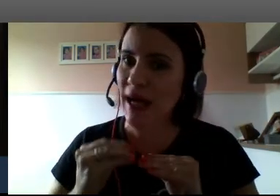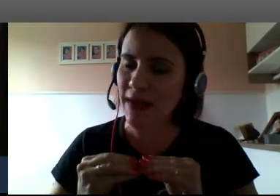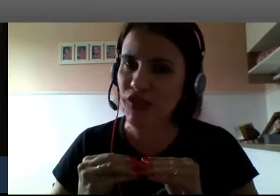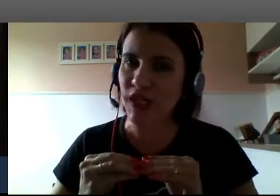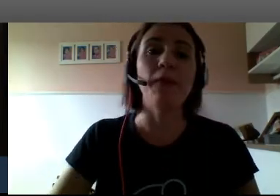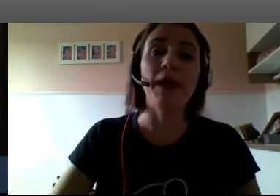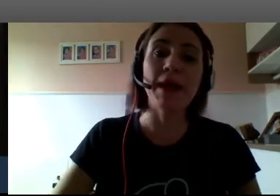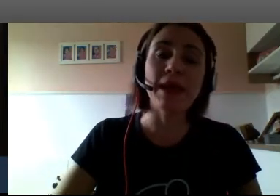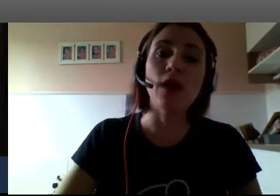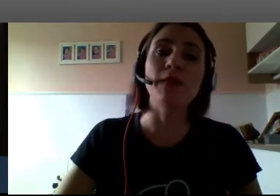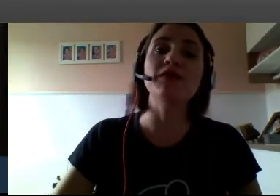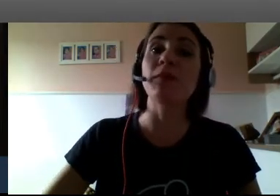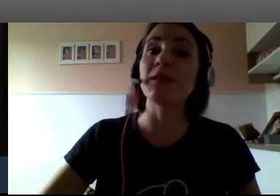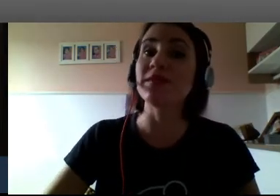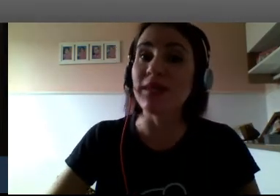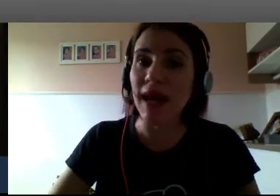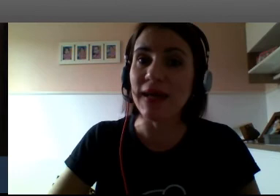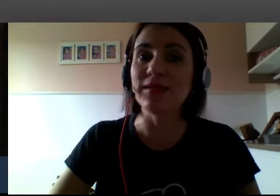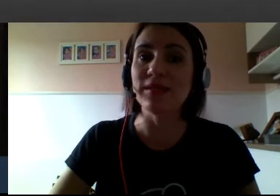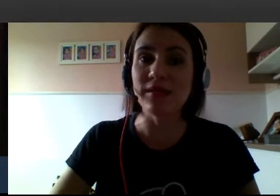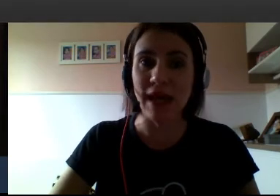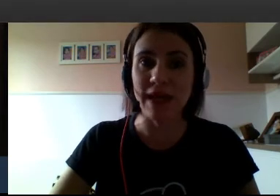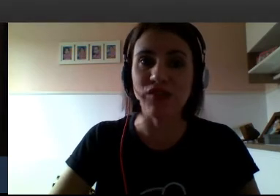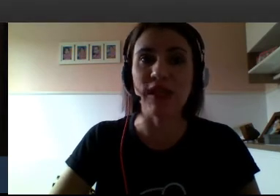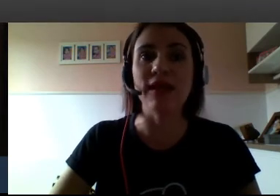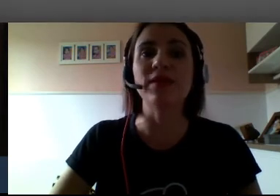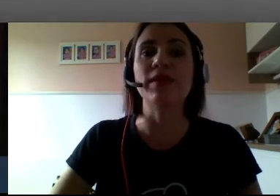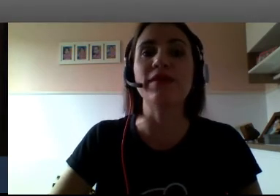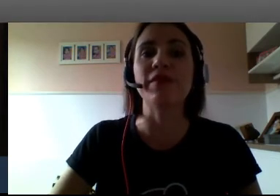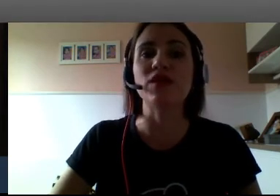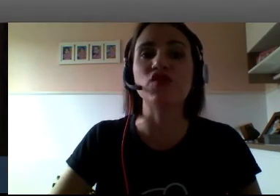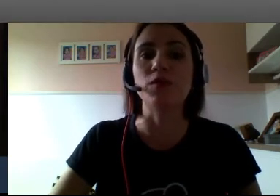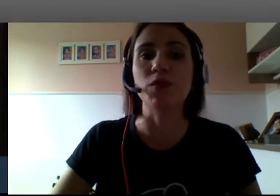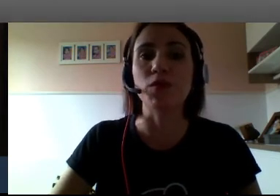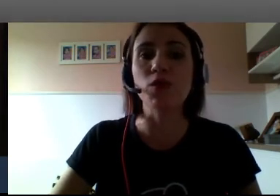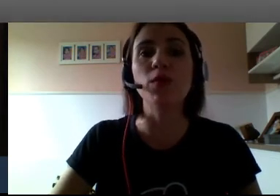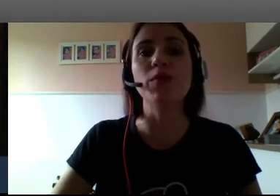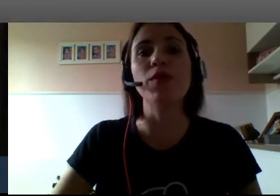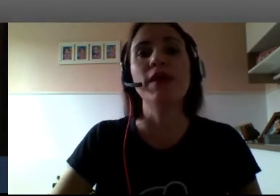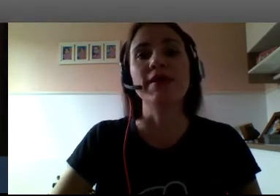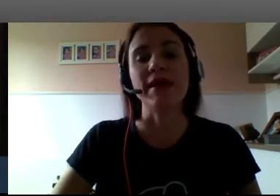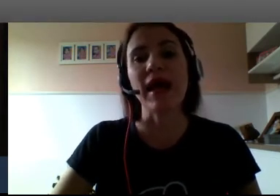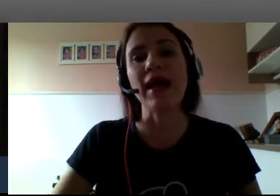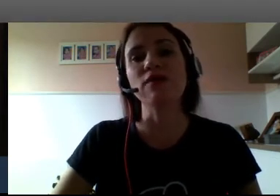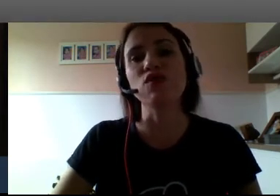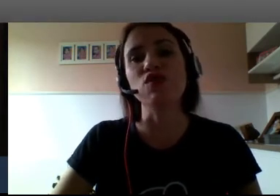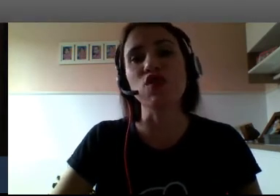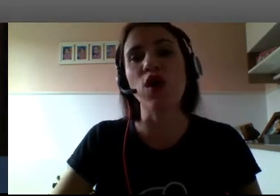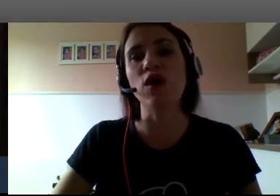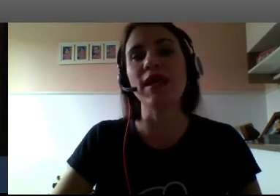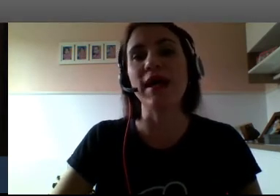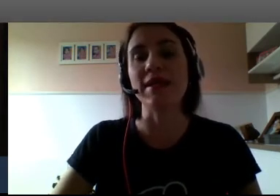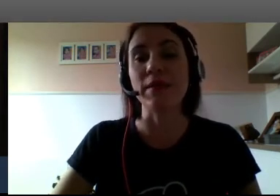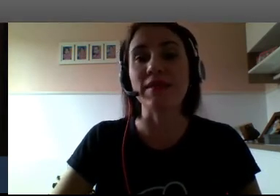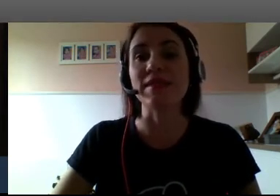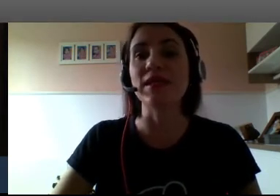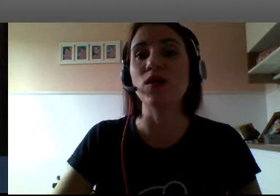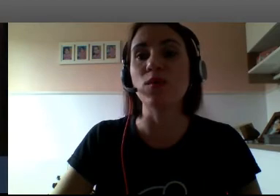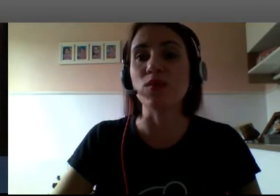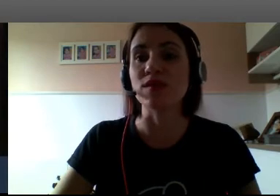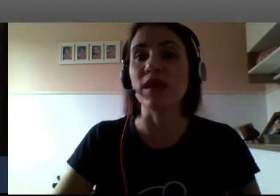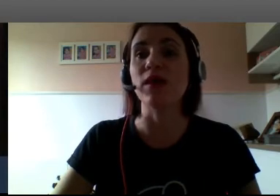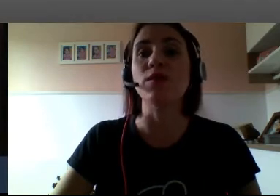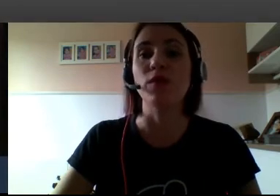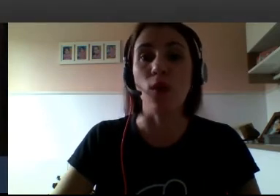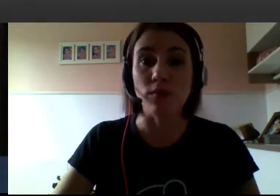uma curiosidade para realmente apreciar o site né então aqui fala sobre o grupo teatro escola